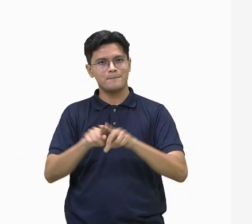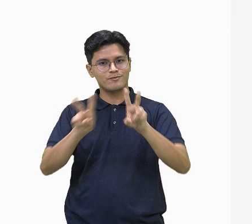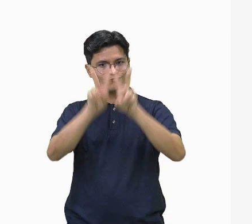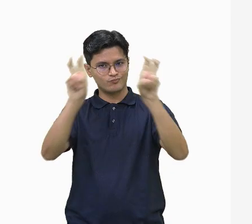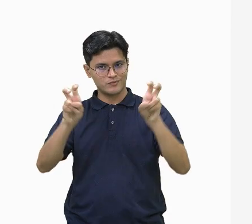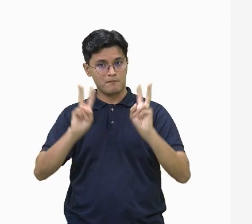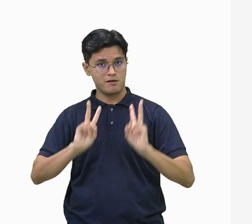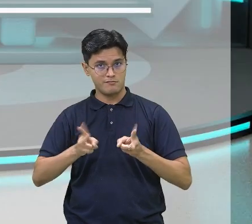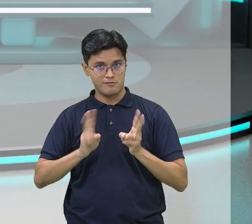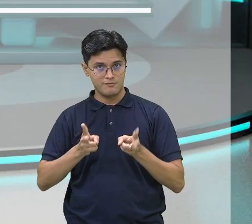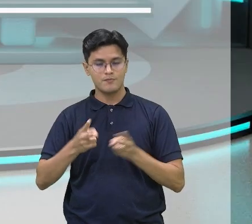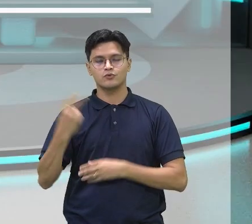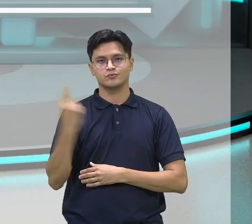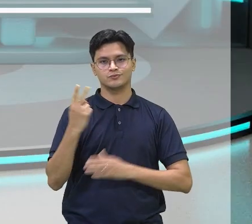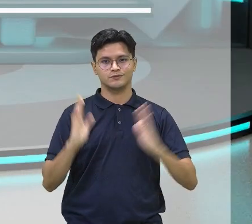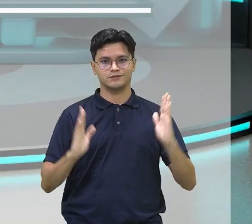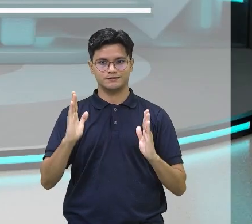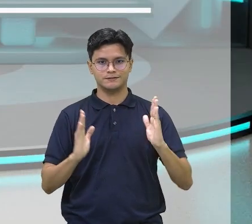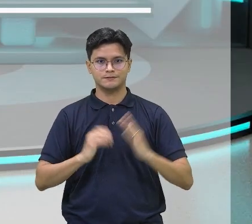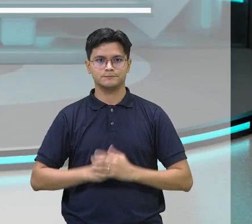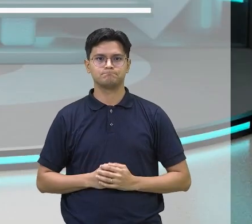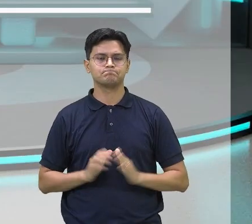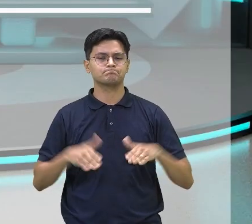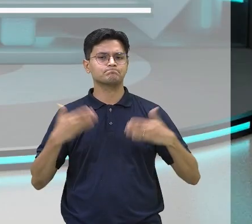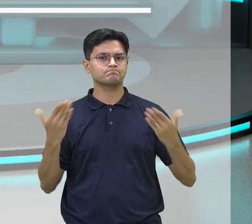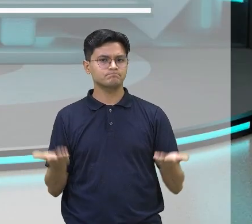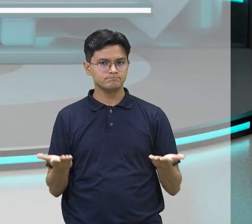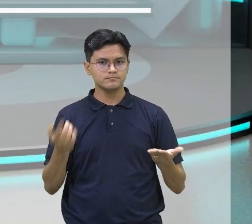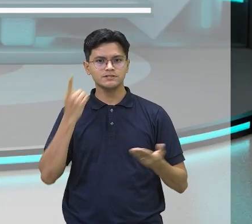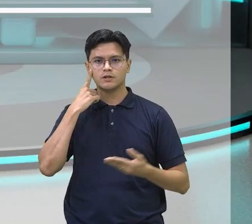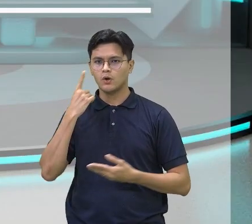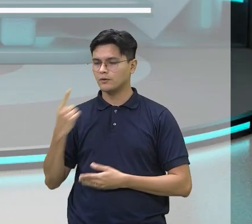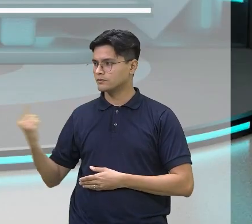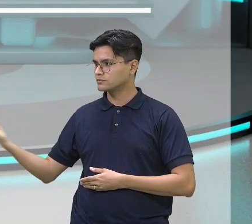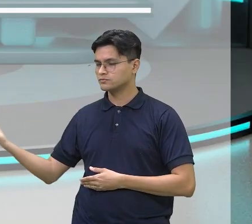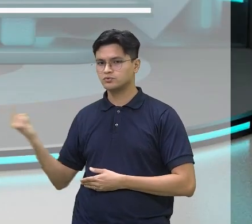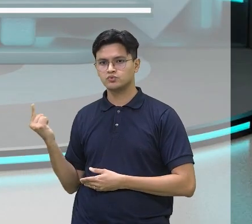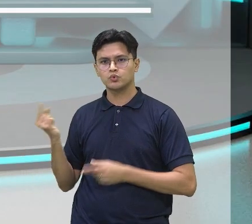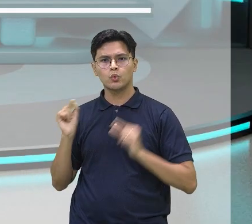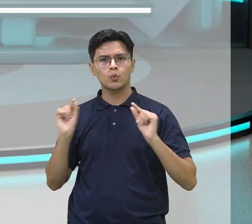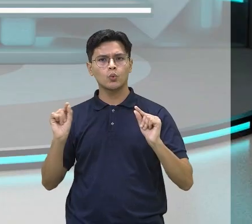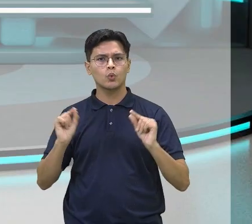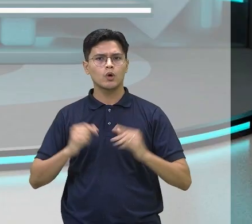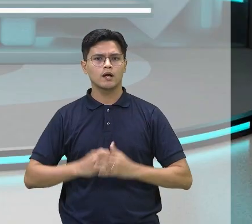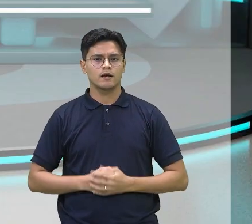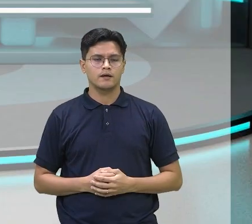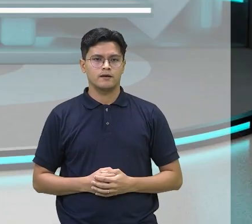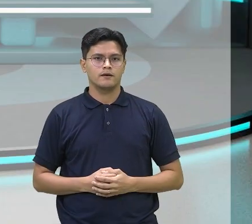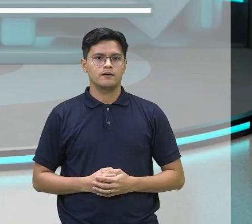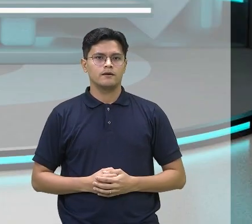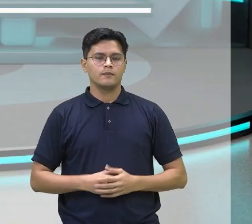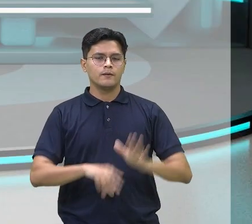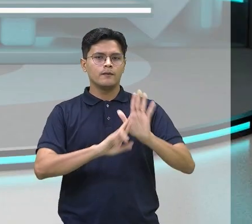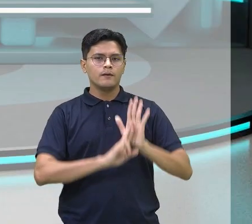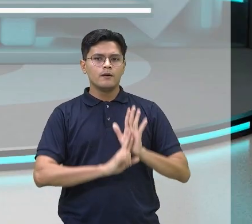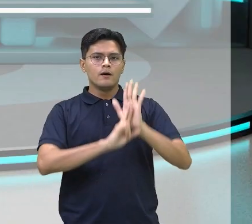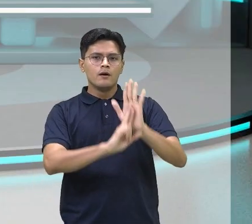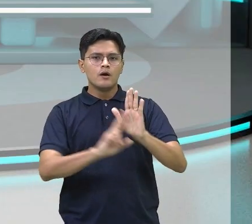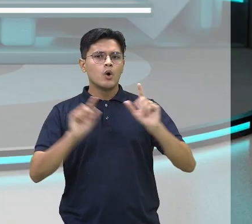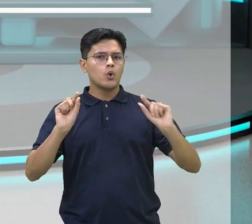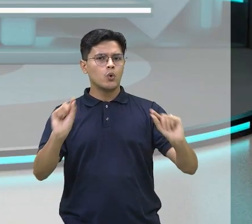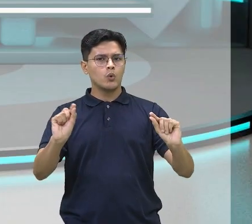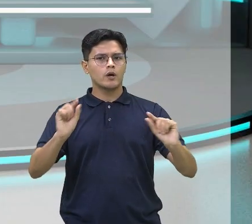nossa segunda geração. Vamos lá então verificar quais são aí o que retrata esse poema,